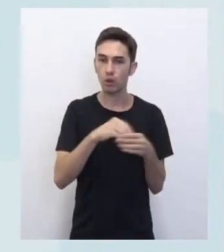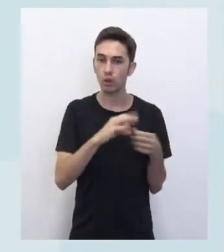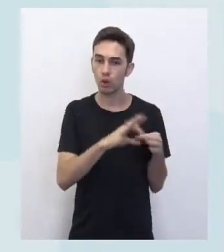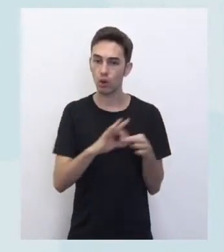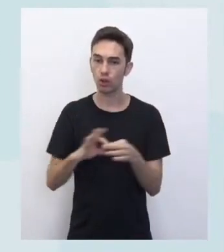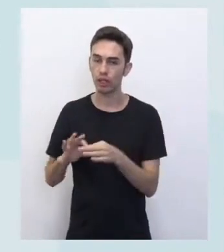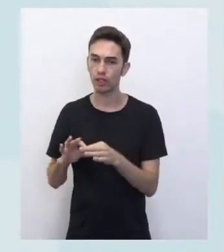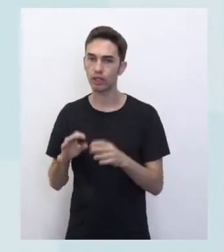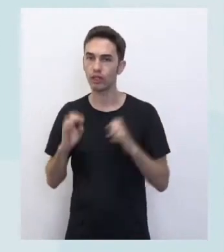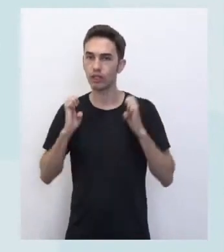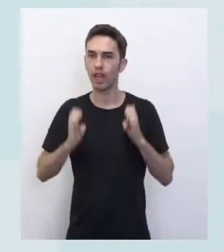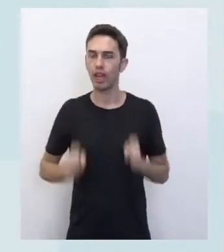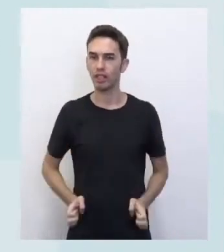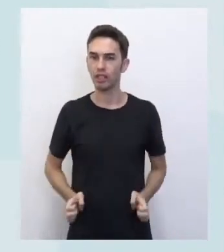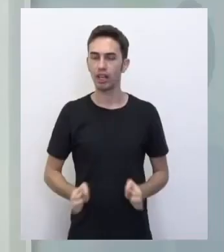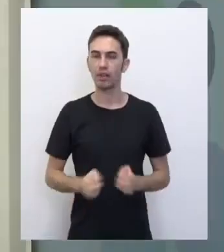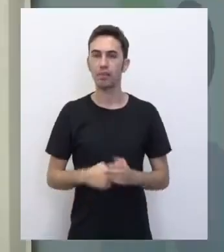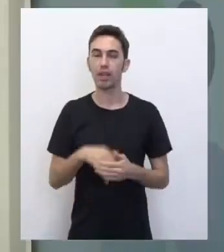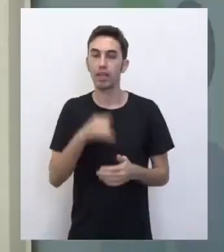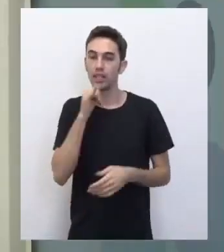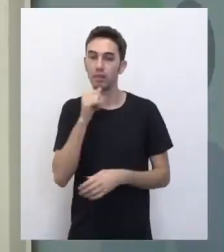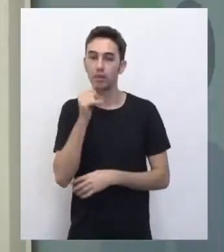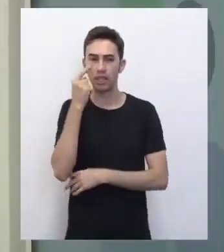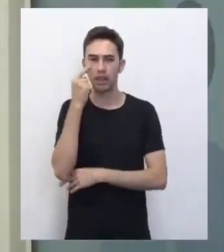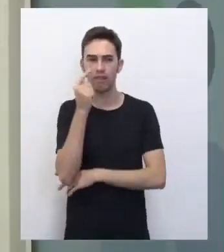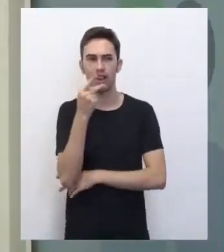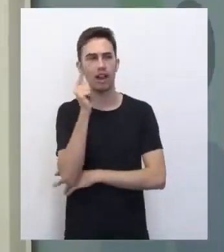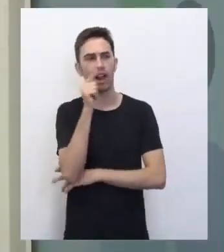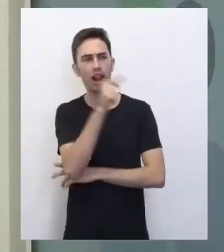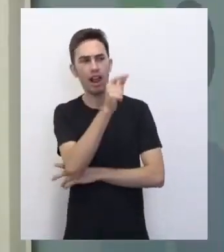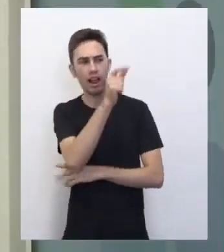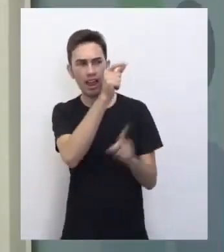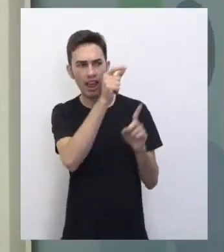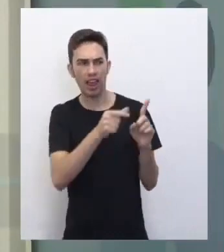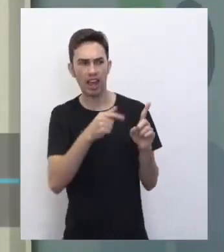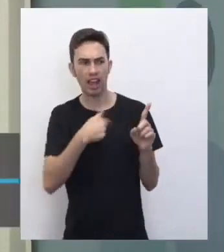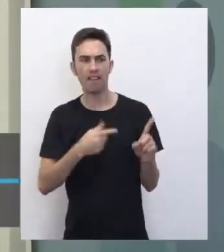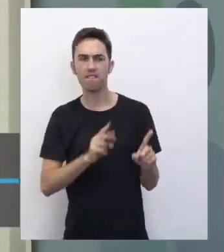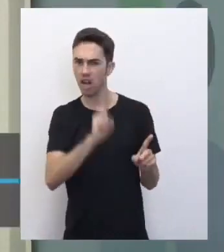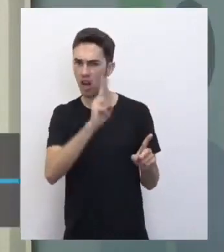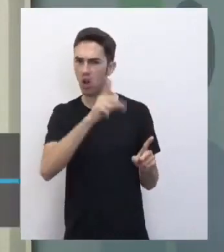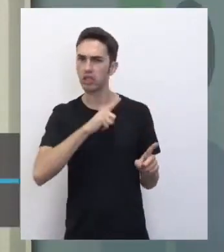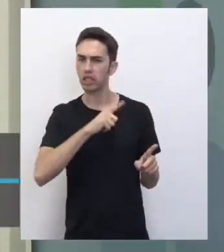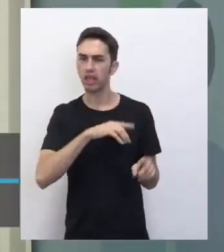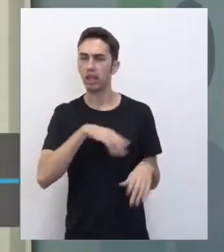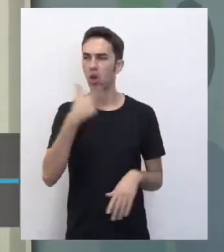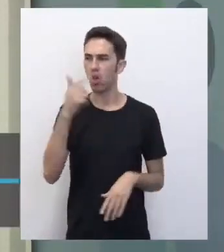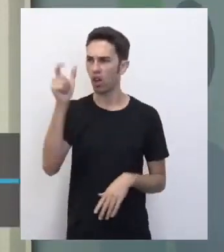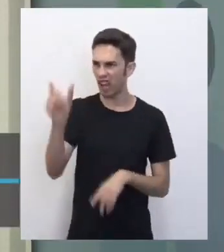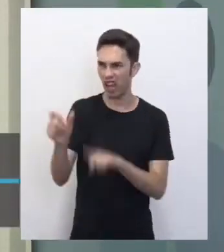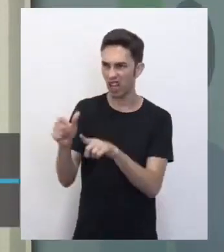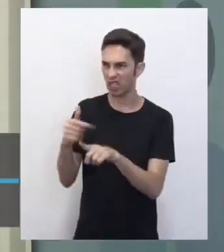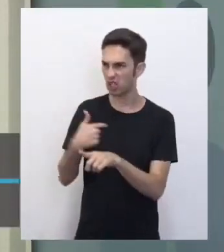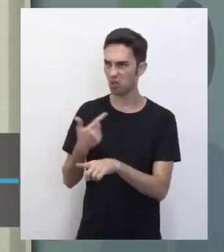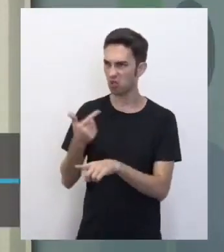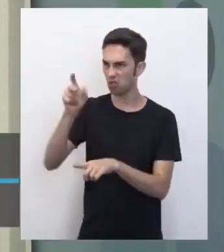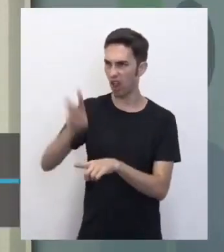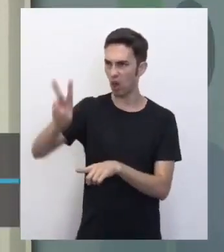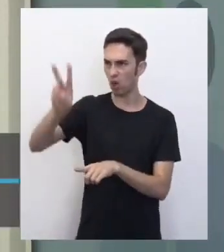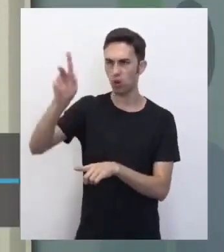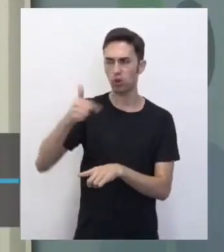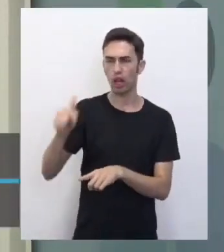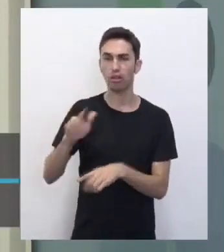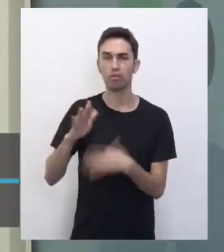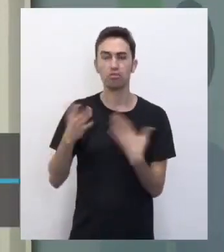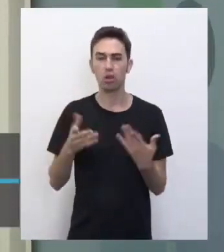são os valores? Quando a gente fala fulano tem valores, fulano não tem valores, isso é contra os meus valores. O que